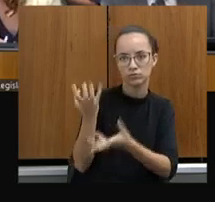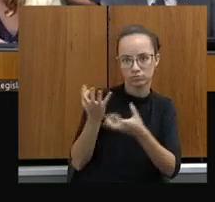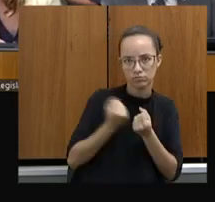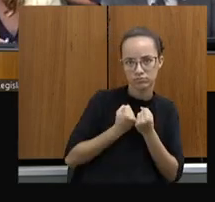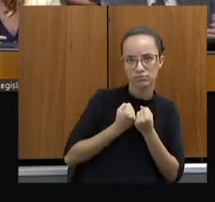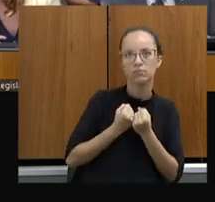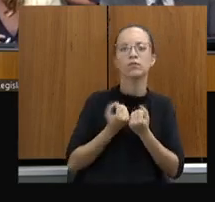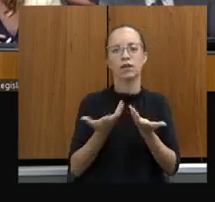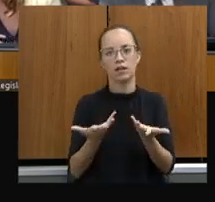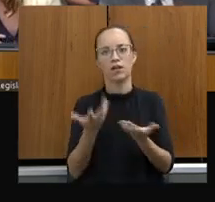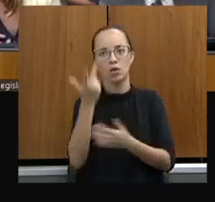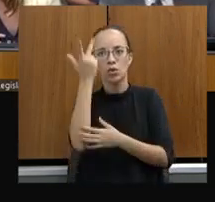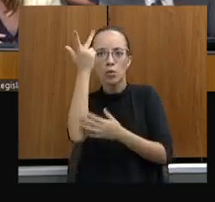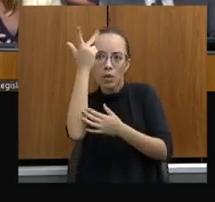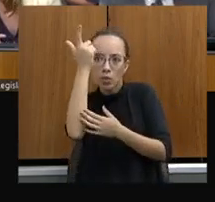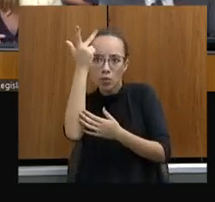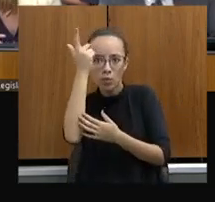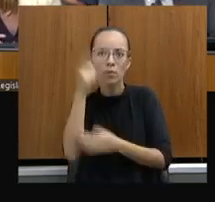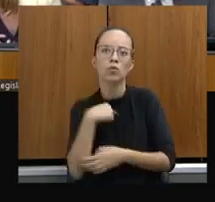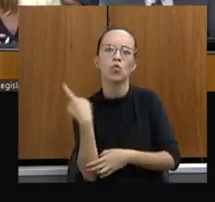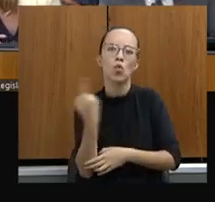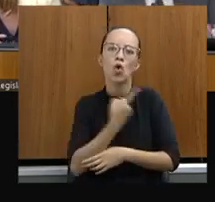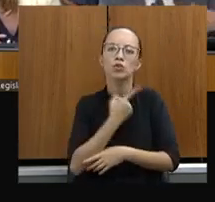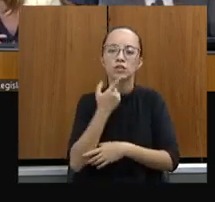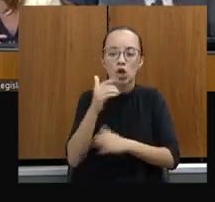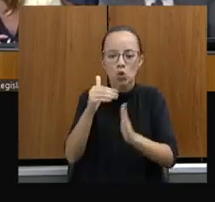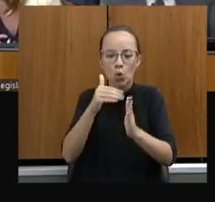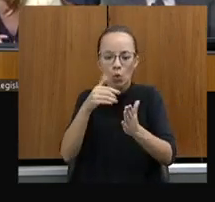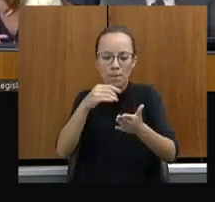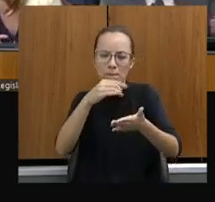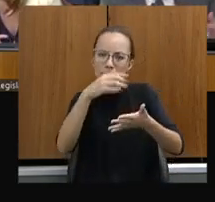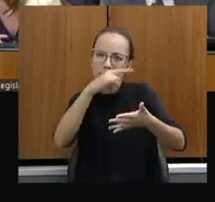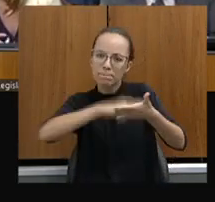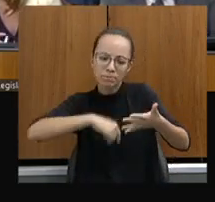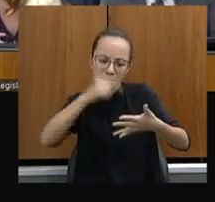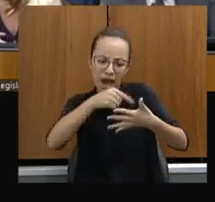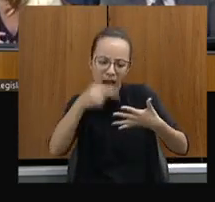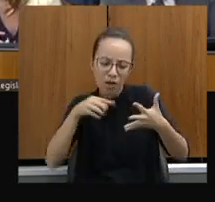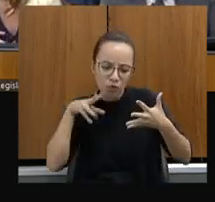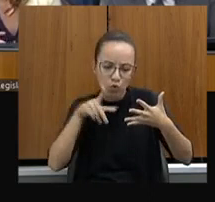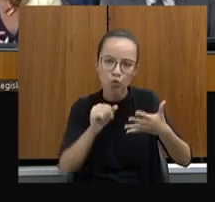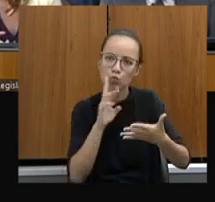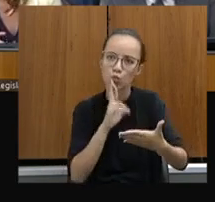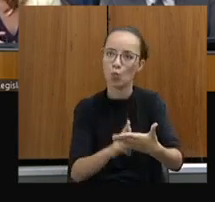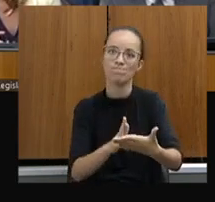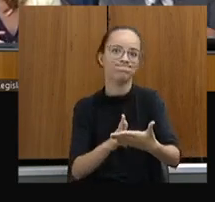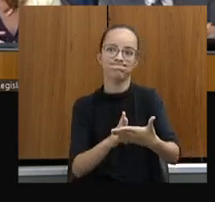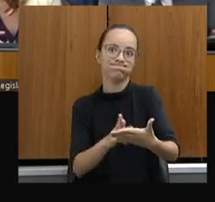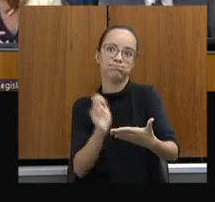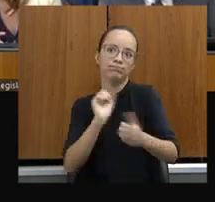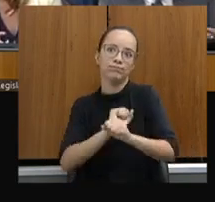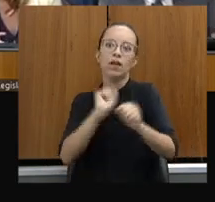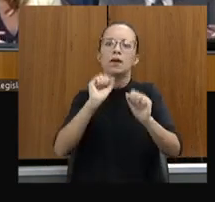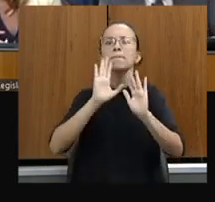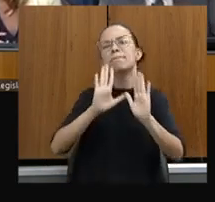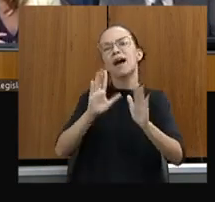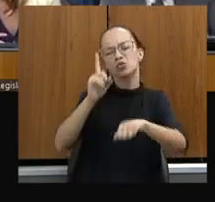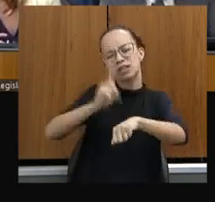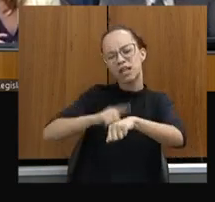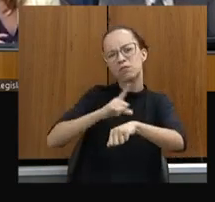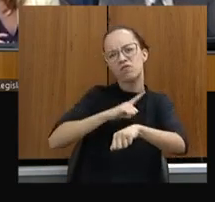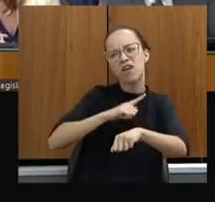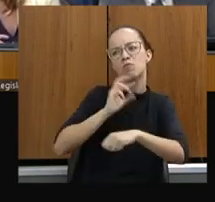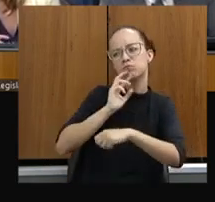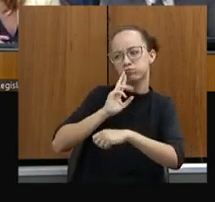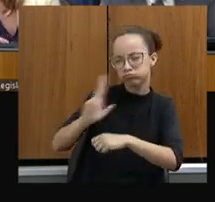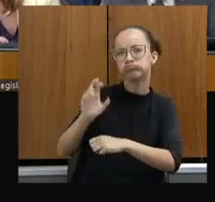natural não conseguimos atender a todos mas sempre damos né Sempre que é dentro né de forma tempestiva damos